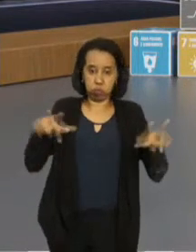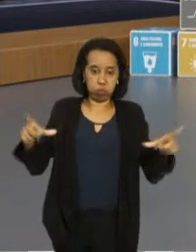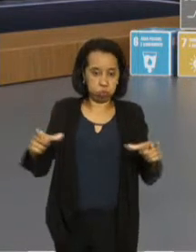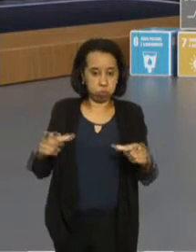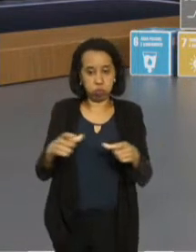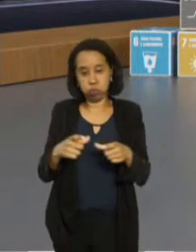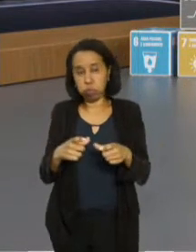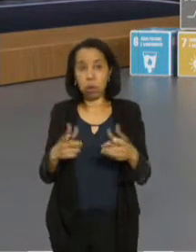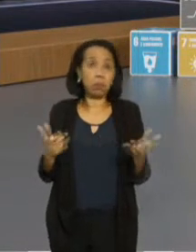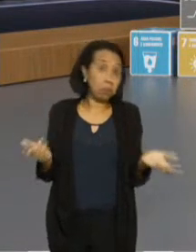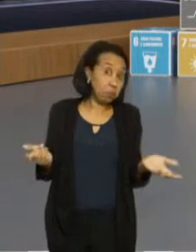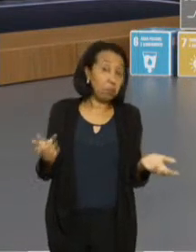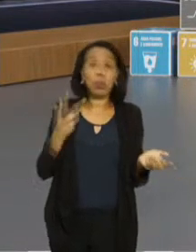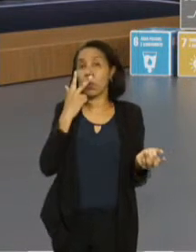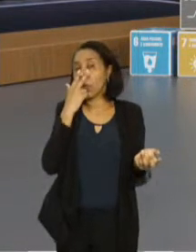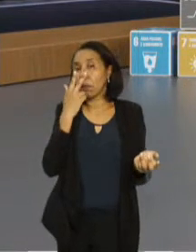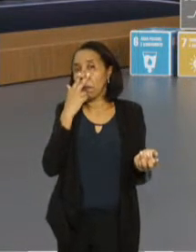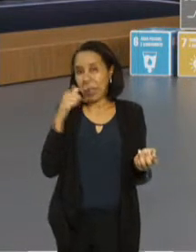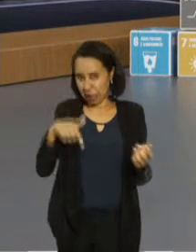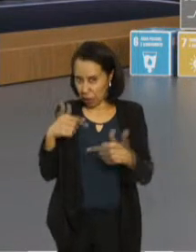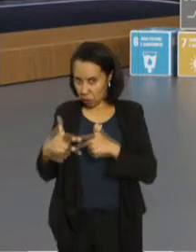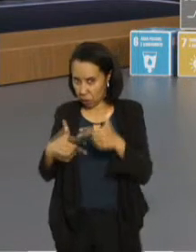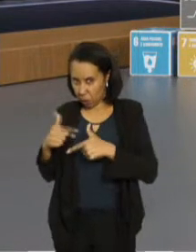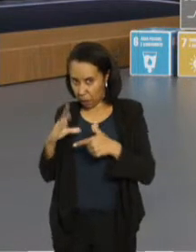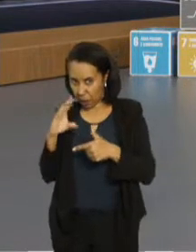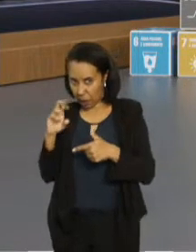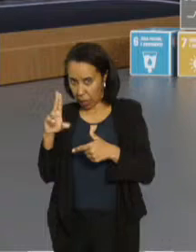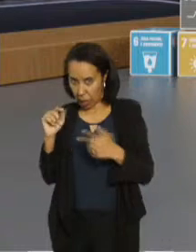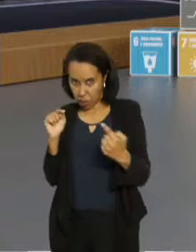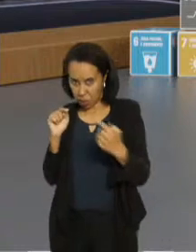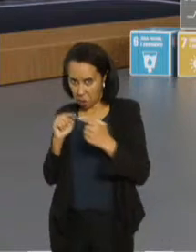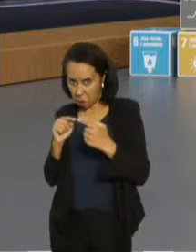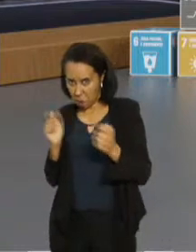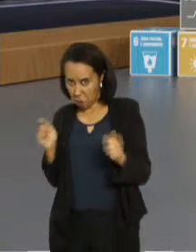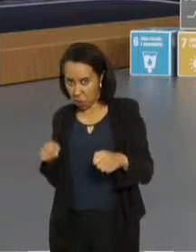desurbanização, talvez, mas isso vai refletir no trabalho da CETESB?